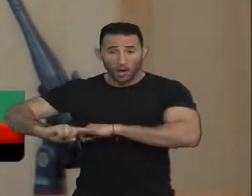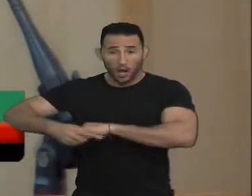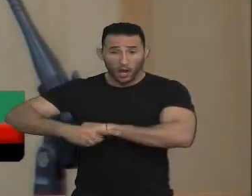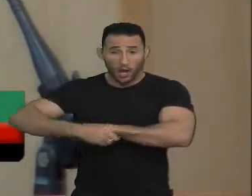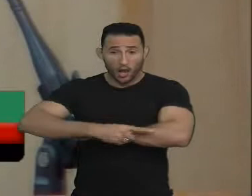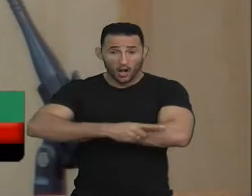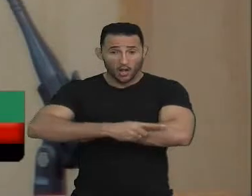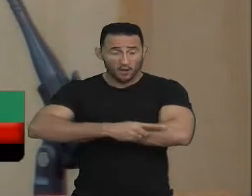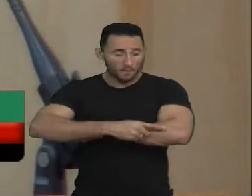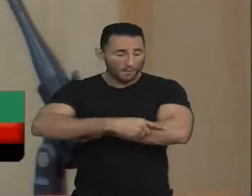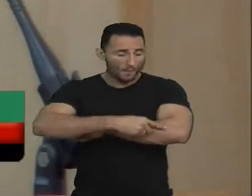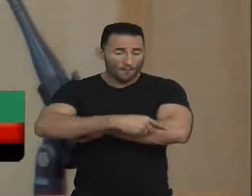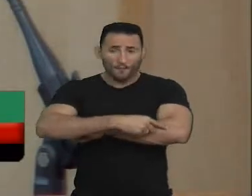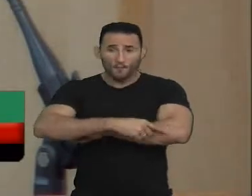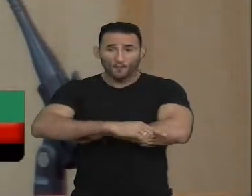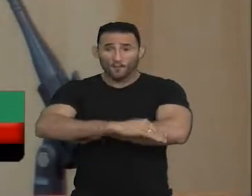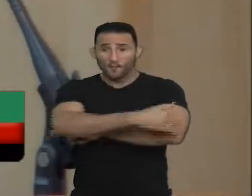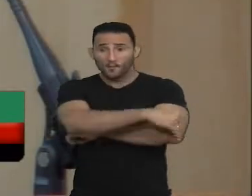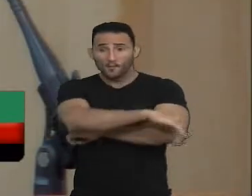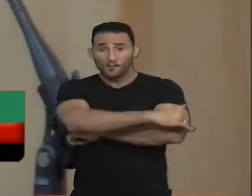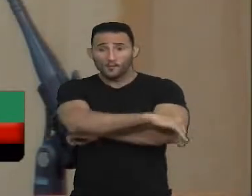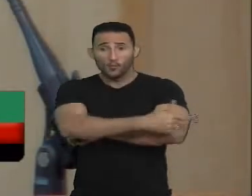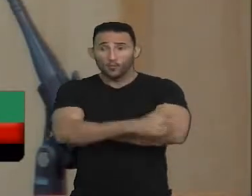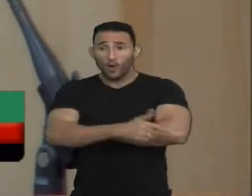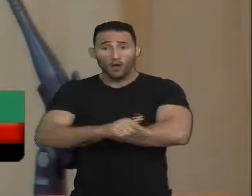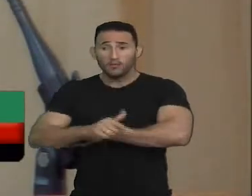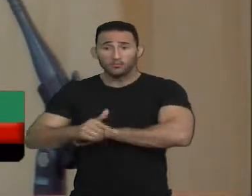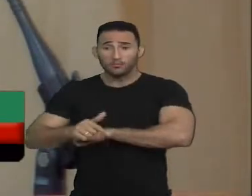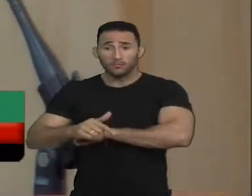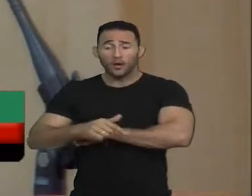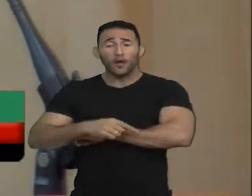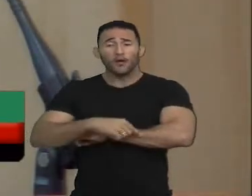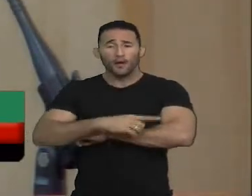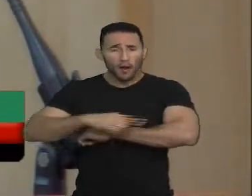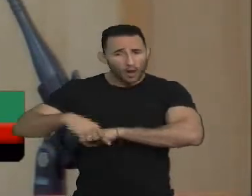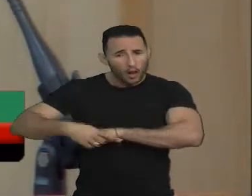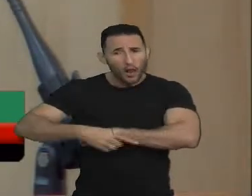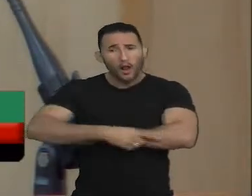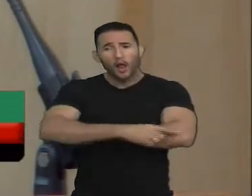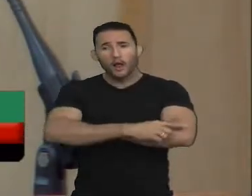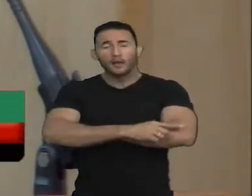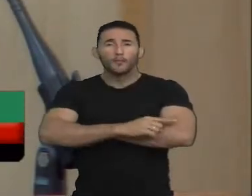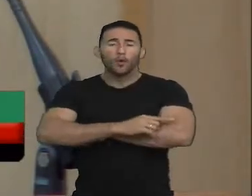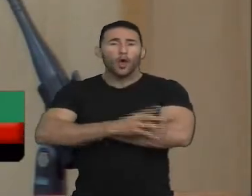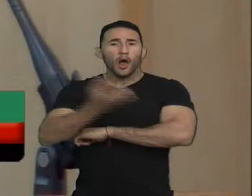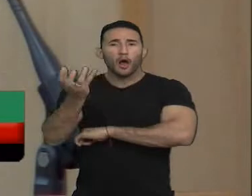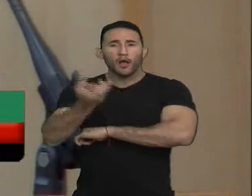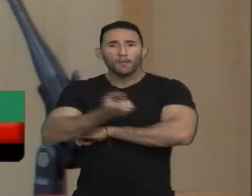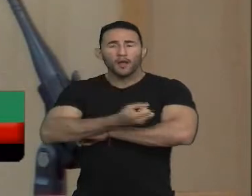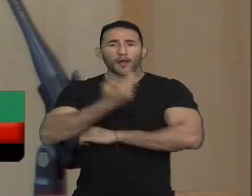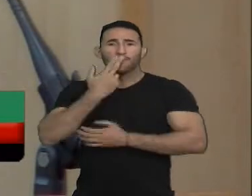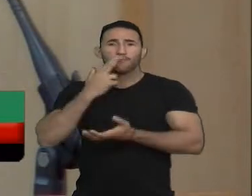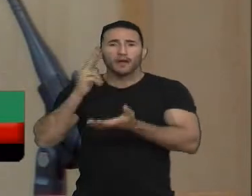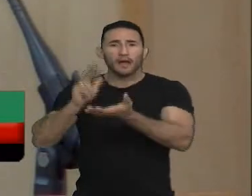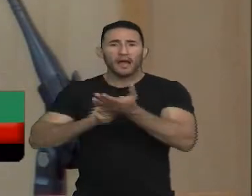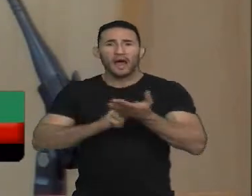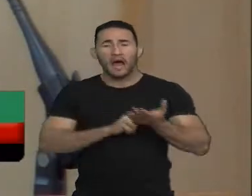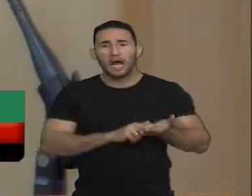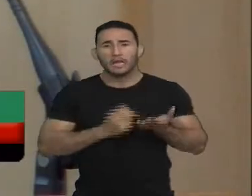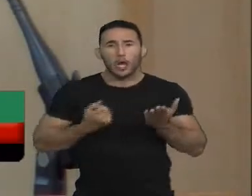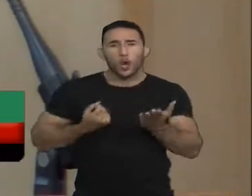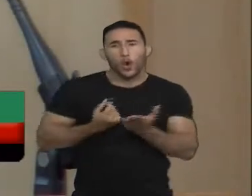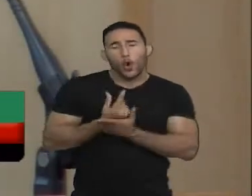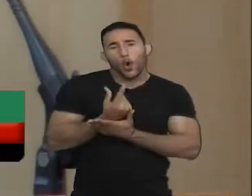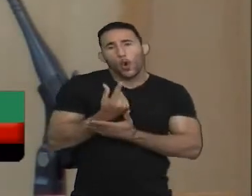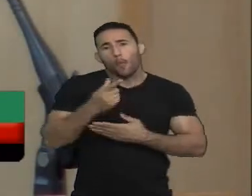tem saída, ou seja, ninguém utilizaria ou utiliza a viela hoje para receber correspondência, para receber compras